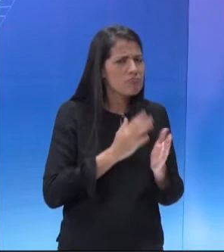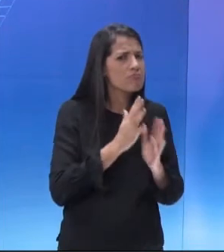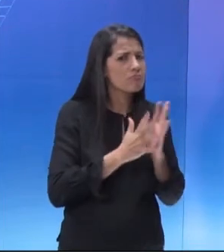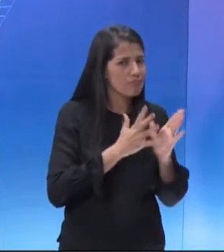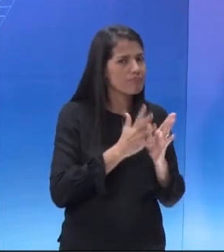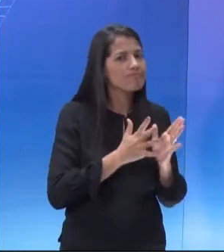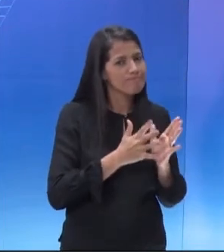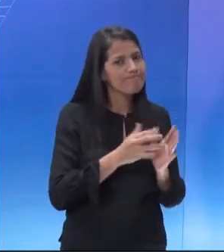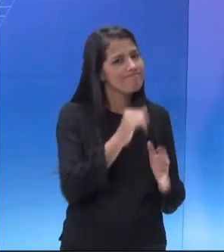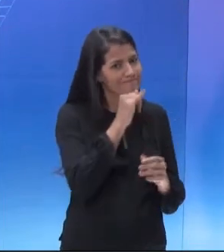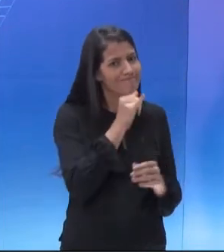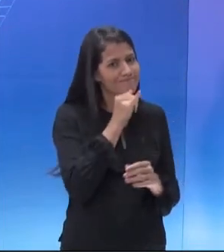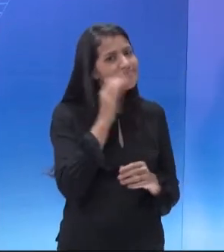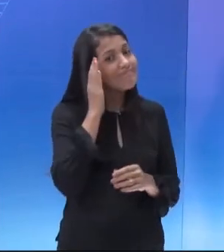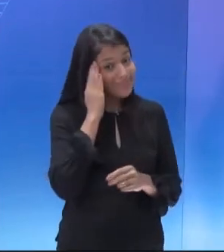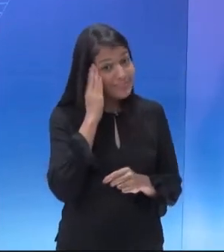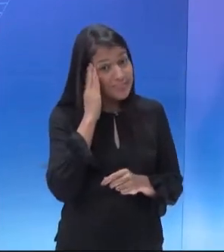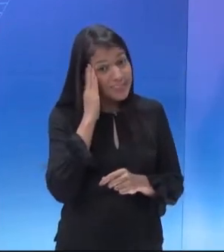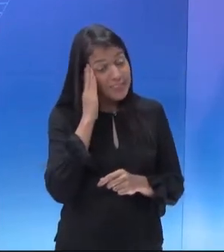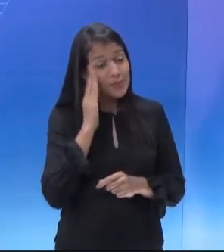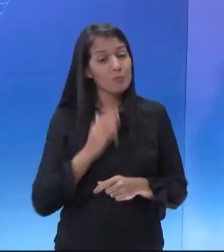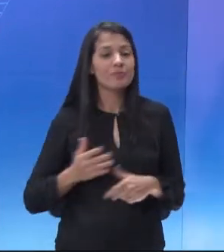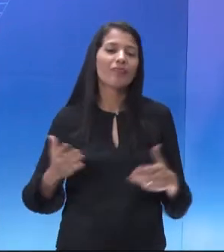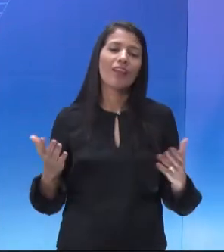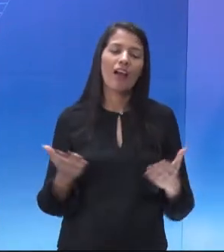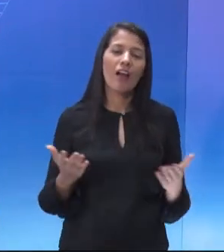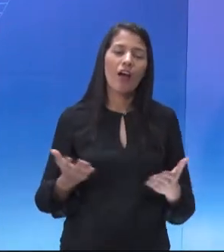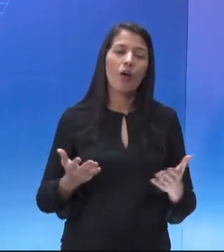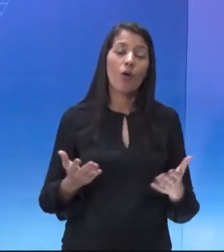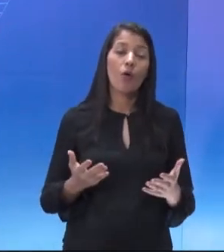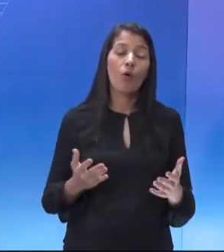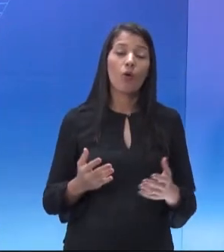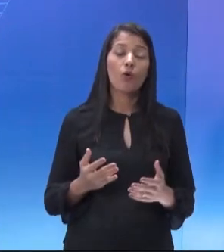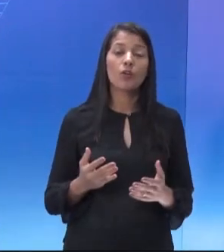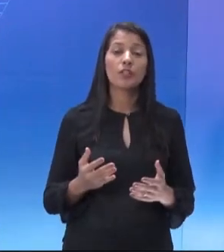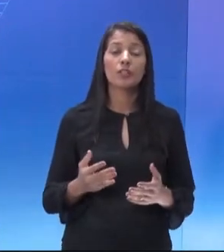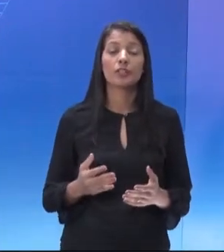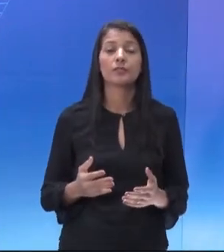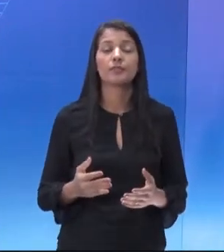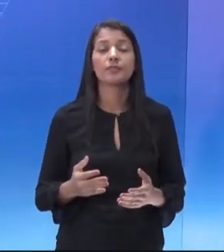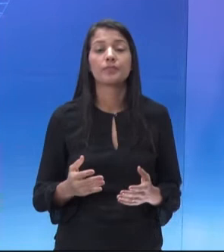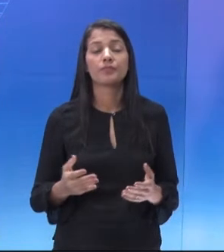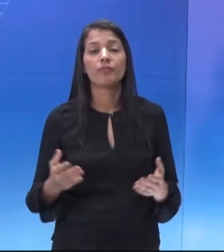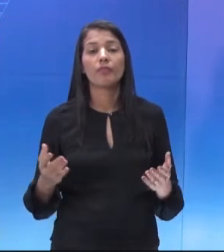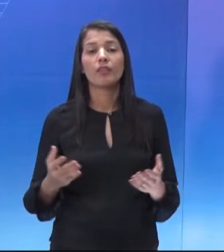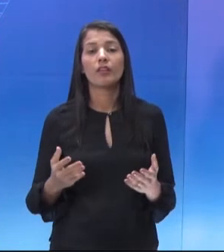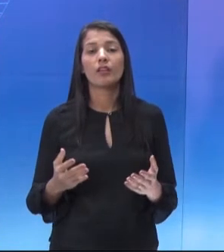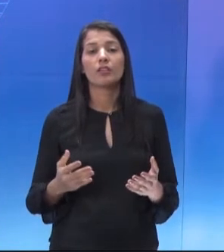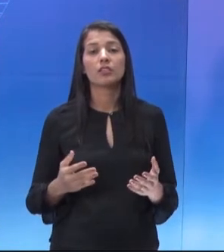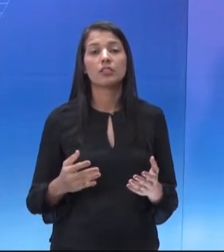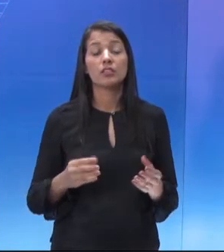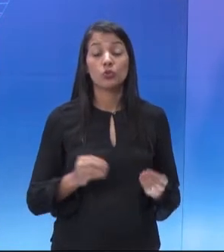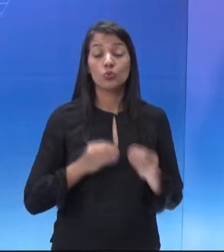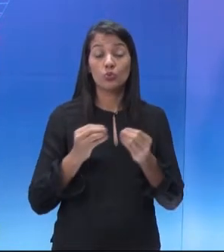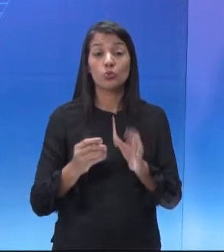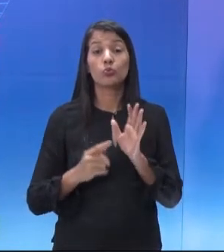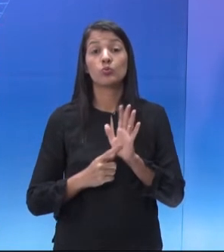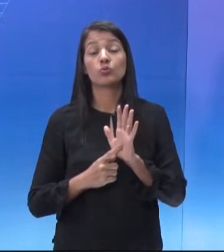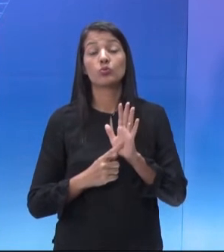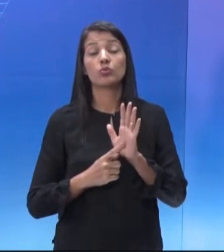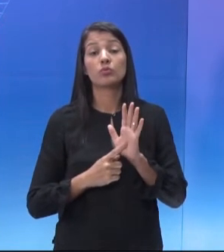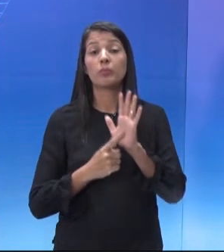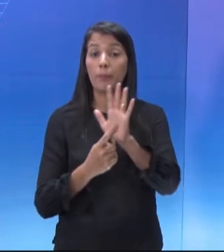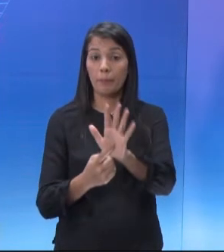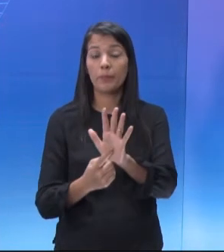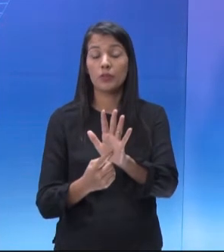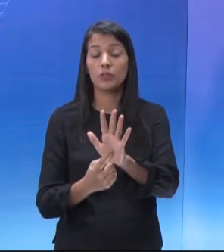da solução do problema. Então, encerrando esse momento de citação, eu trouxe 3. A Declaração Universal dos Direitos